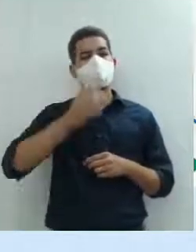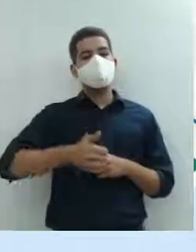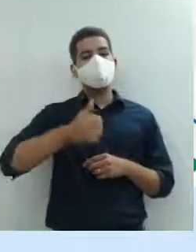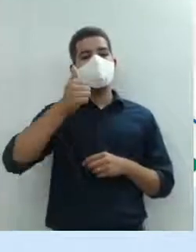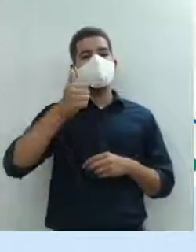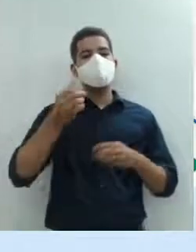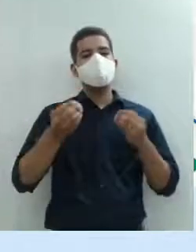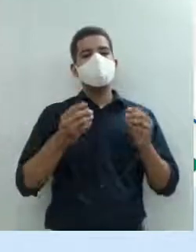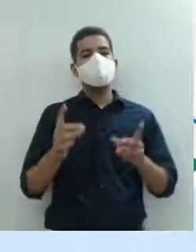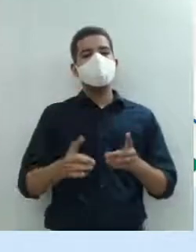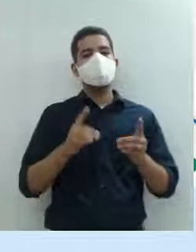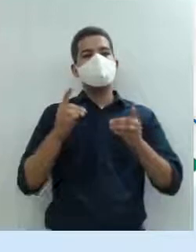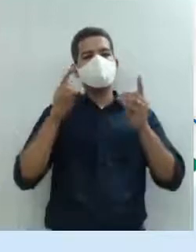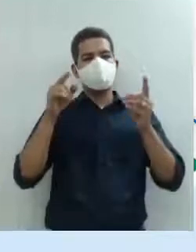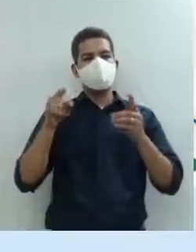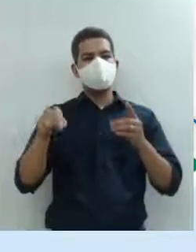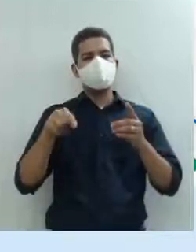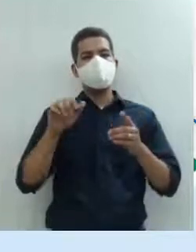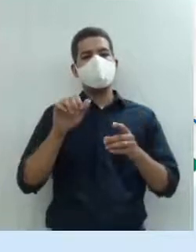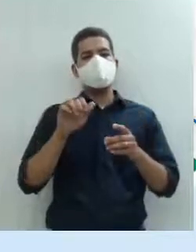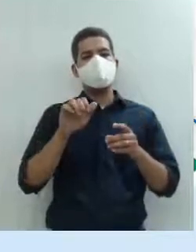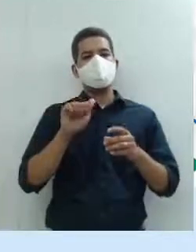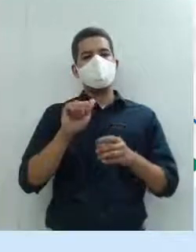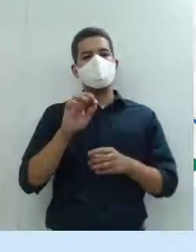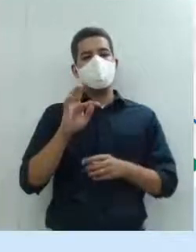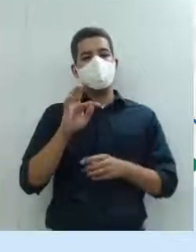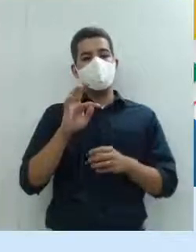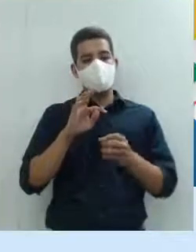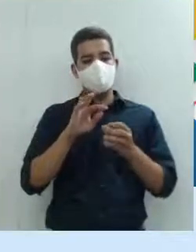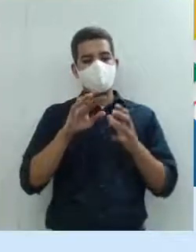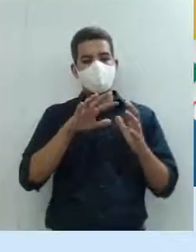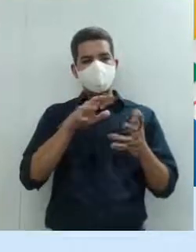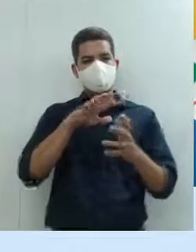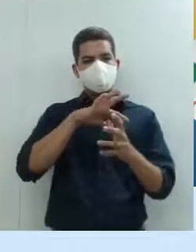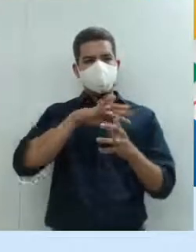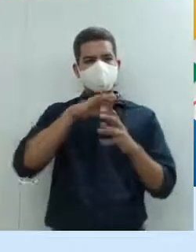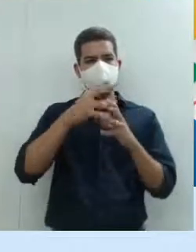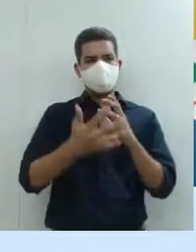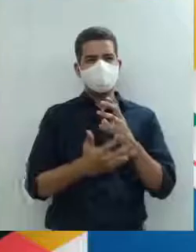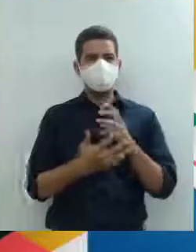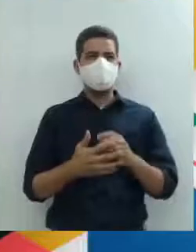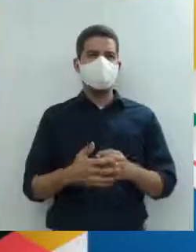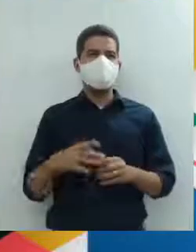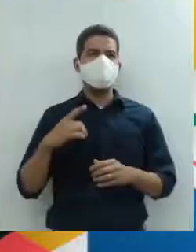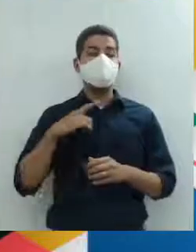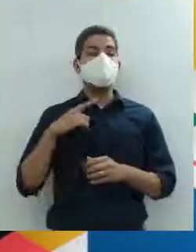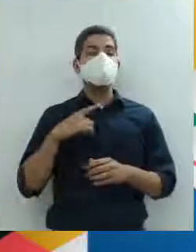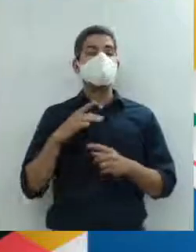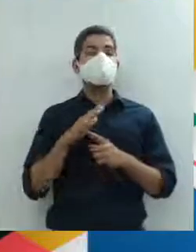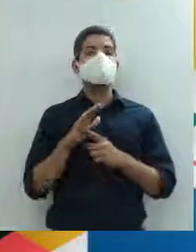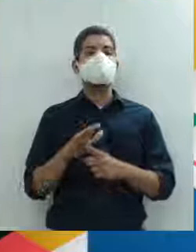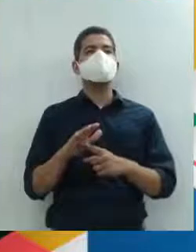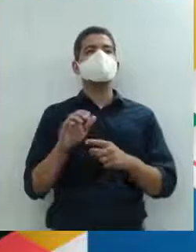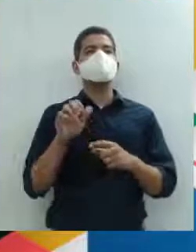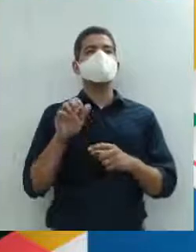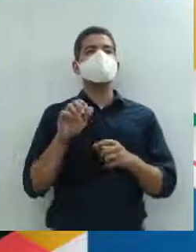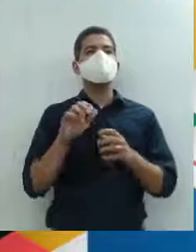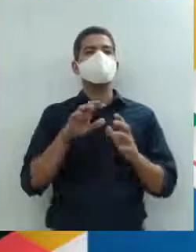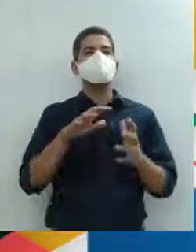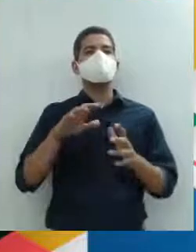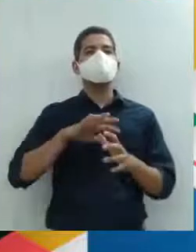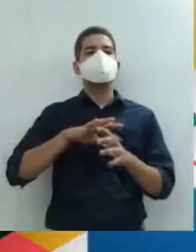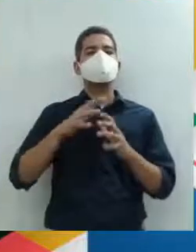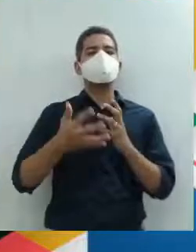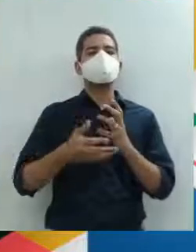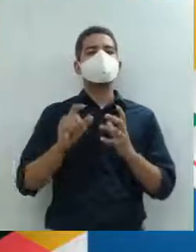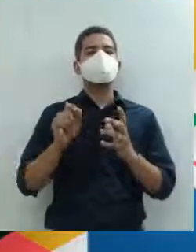a dinâmica da atmosfera. E aí a gente inicia justamente querendo entender o que é a atmosfera. Segue o slide aí, olha.